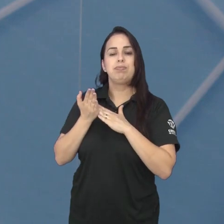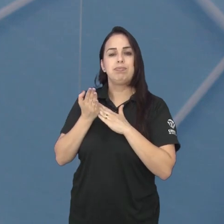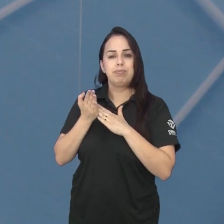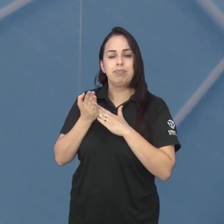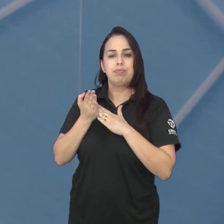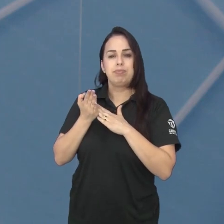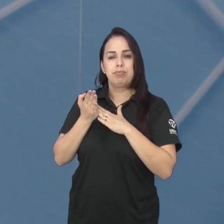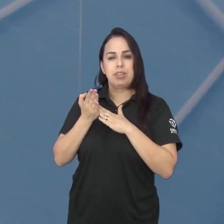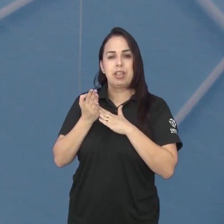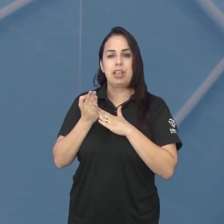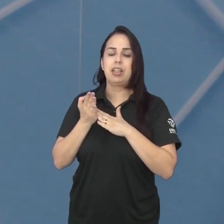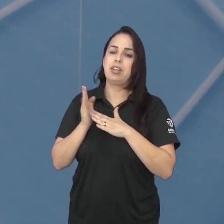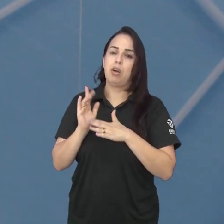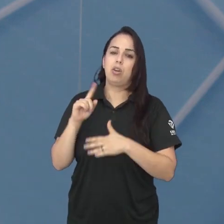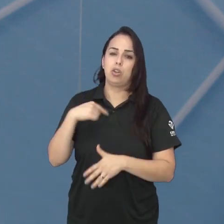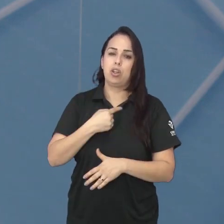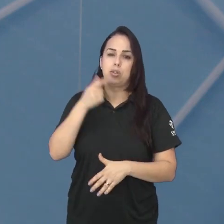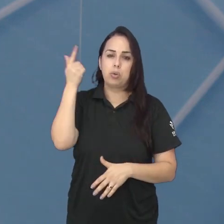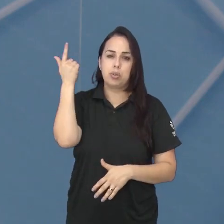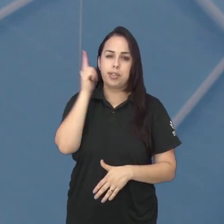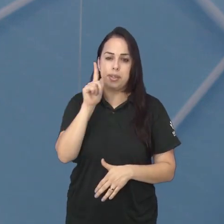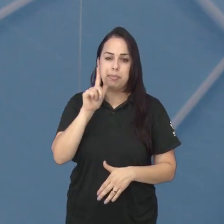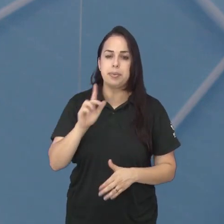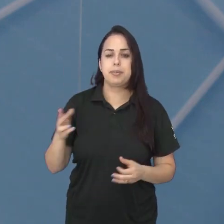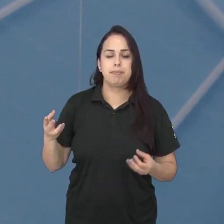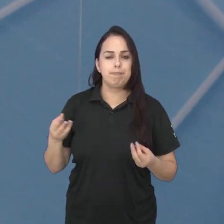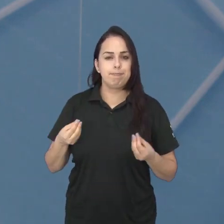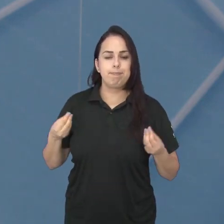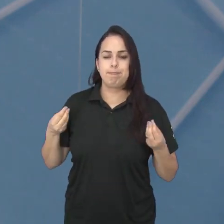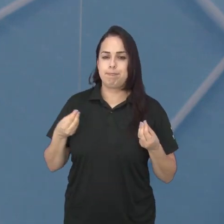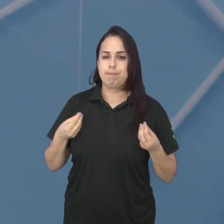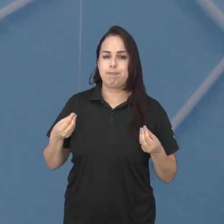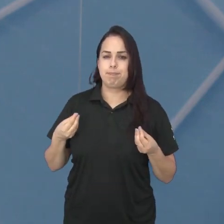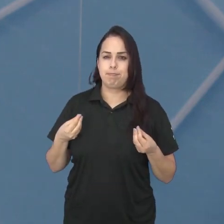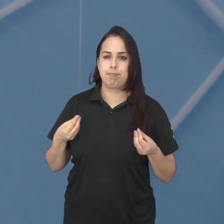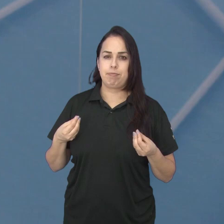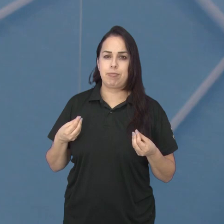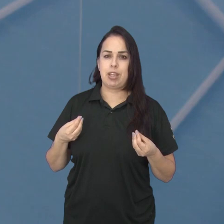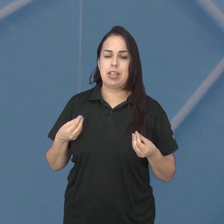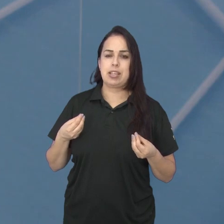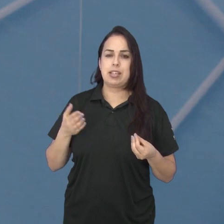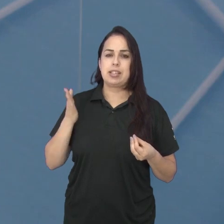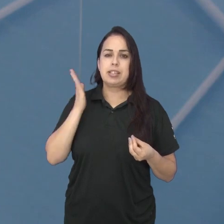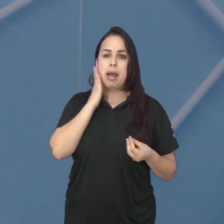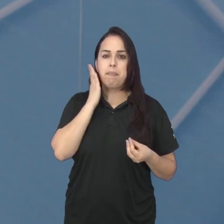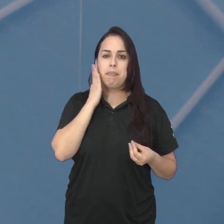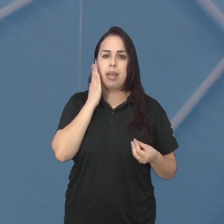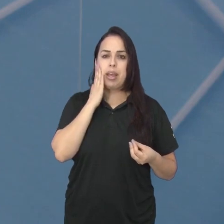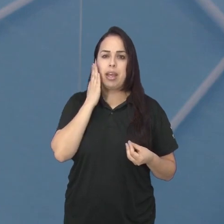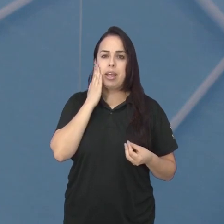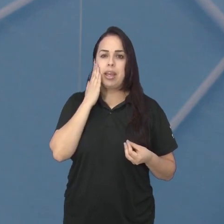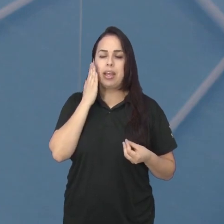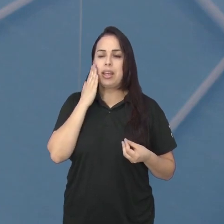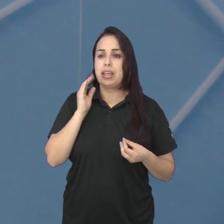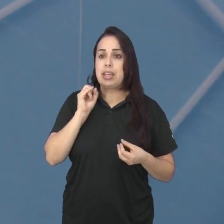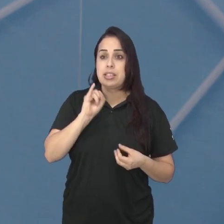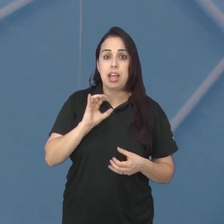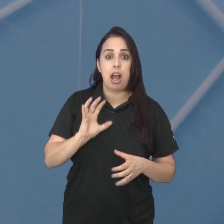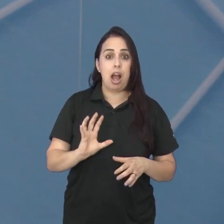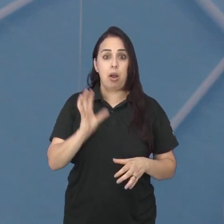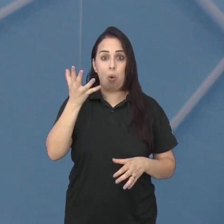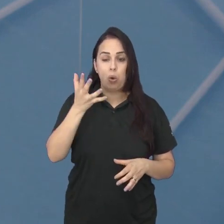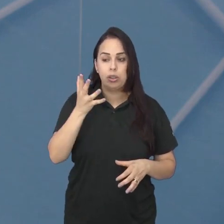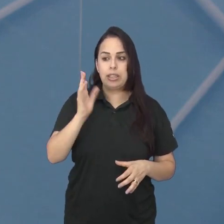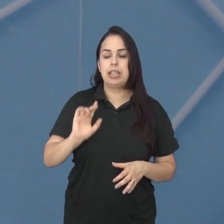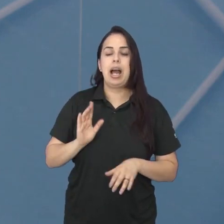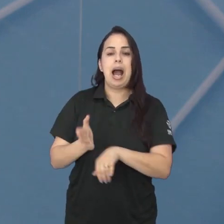né, e aí você consegue, então, como o caso aqui de São José dos Campos, trazer todas as forças de atendimentos, de emergências,